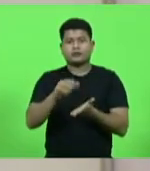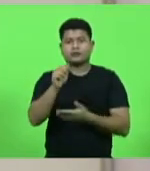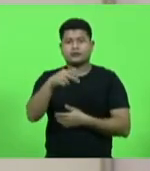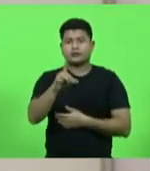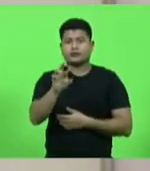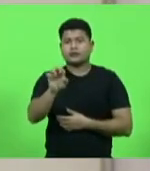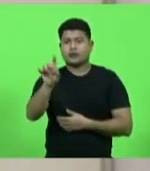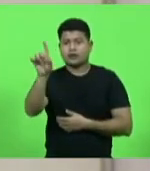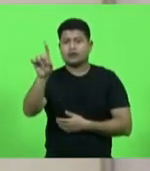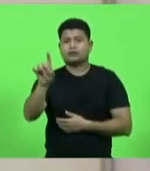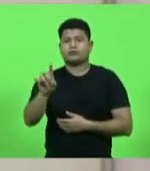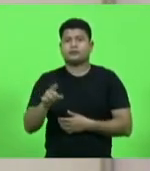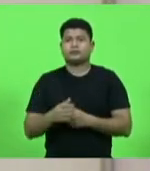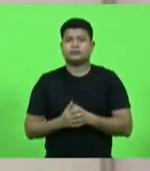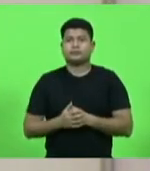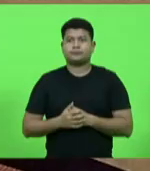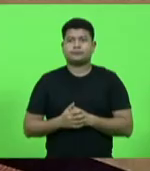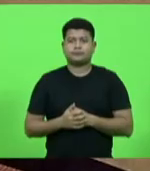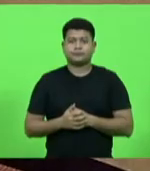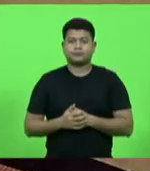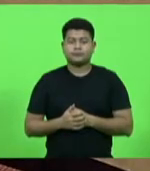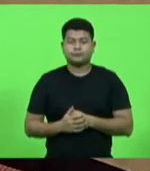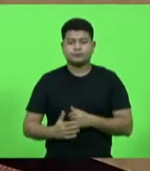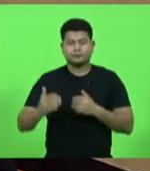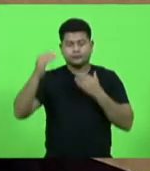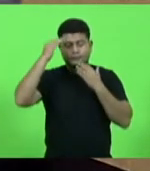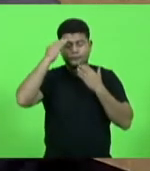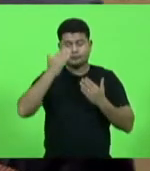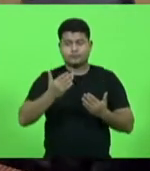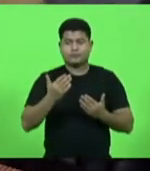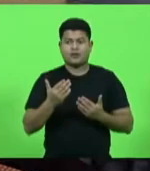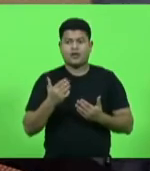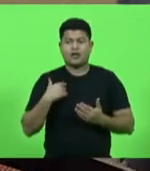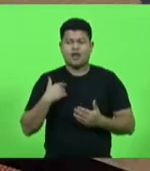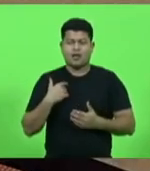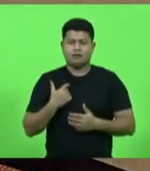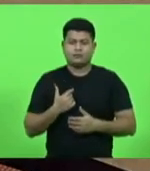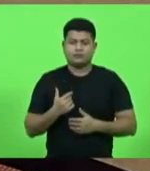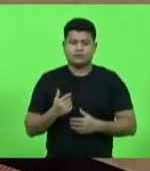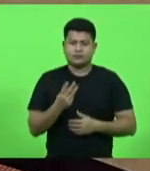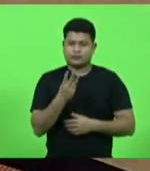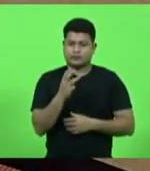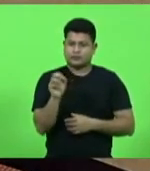saúde por Santa. Obrigado. Senhor presidente, se me permite, 30...